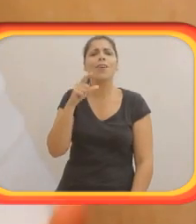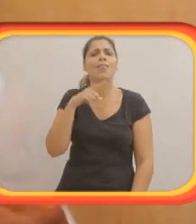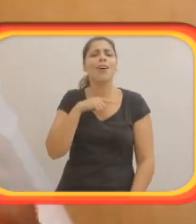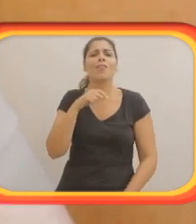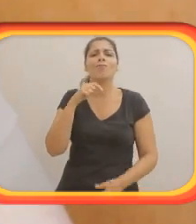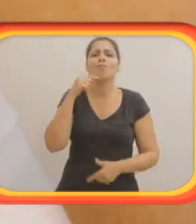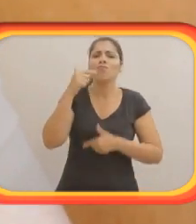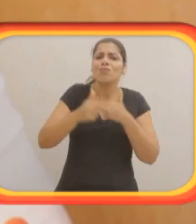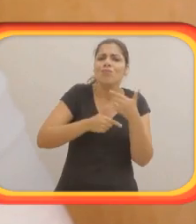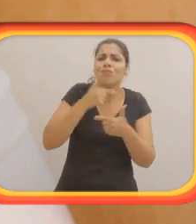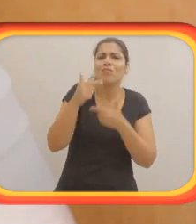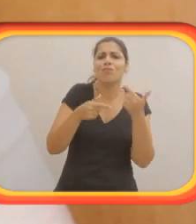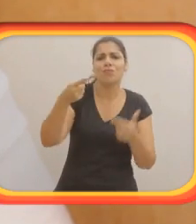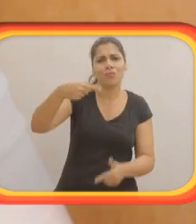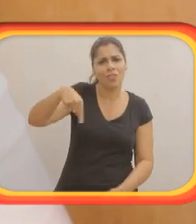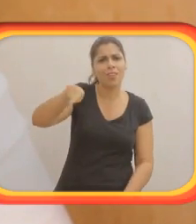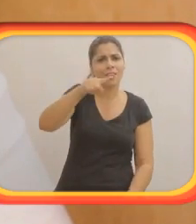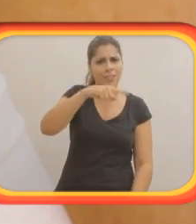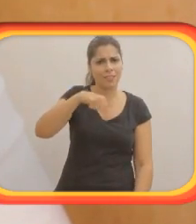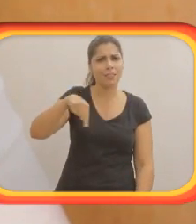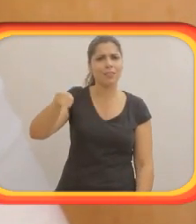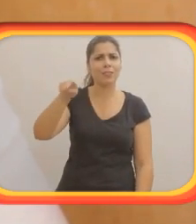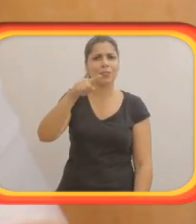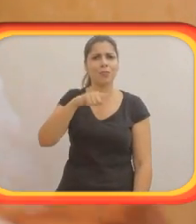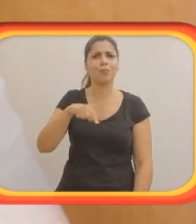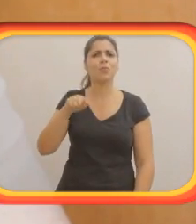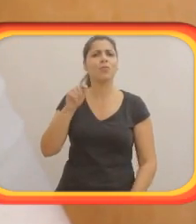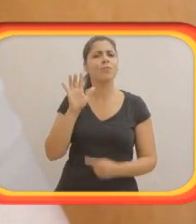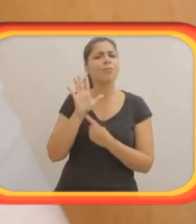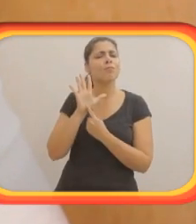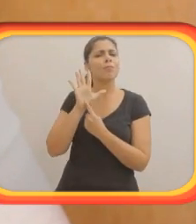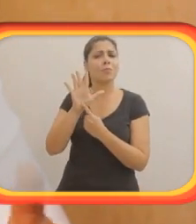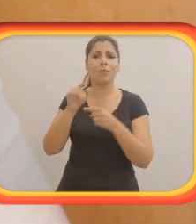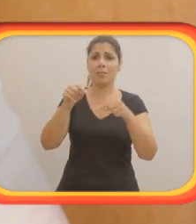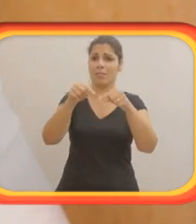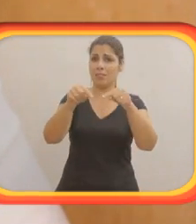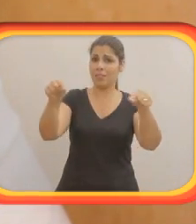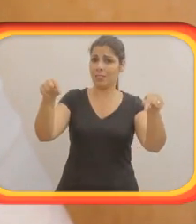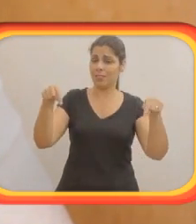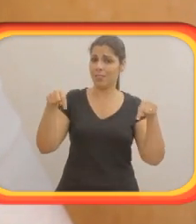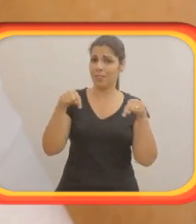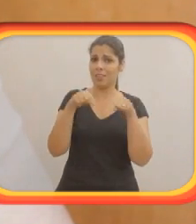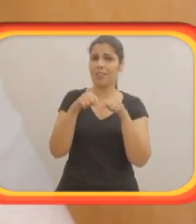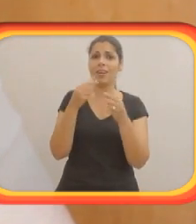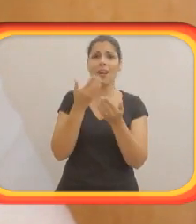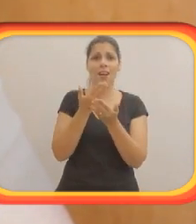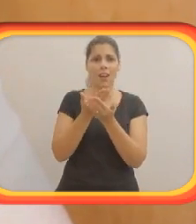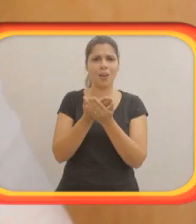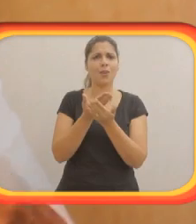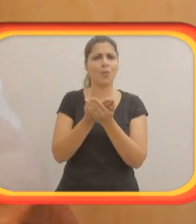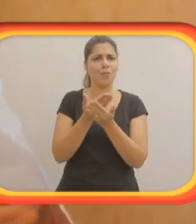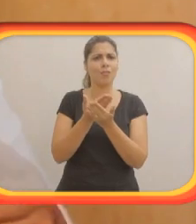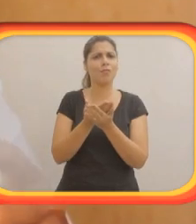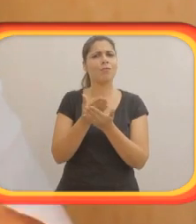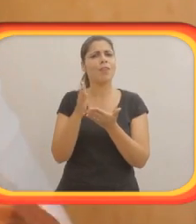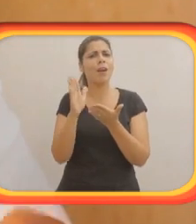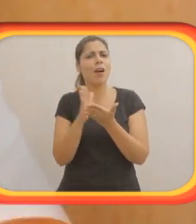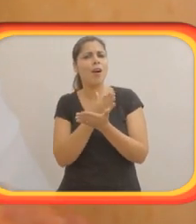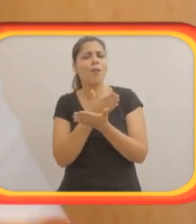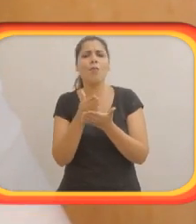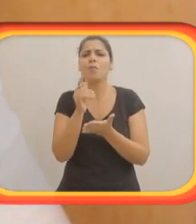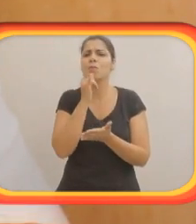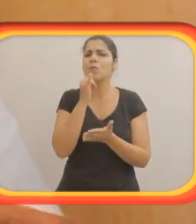É um suporte, entende? Até para as minhas aulas, porque eu levo as matérias, eu falo com os alunos para assistirem, a gente tem